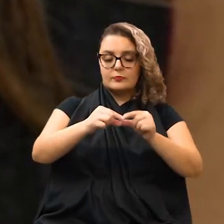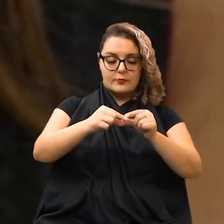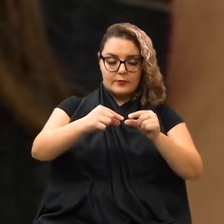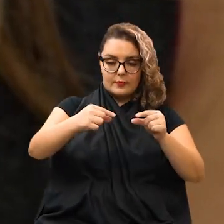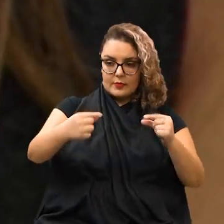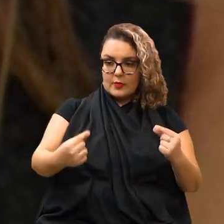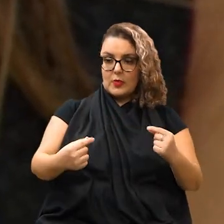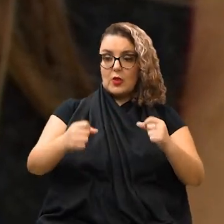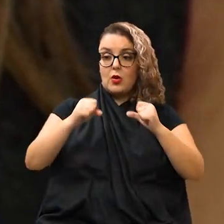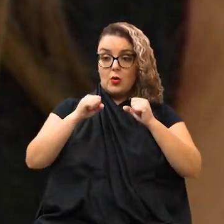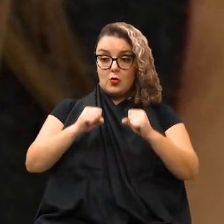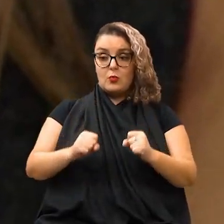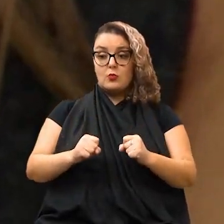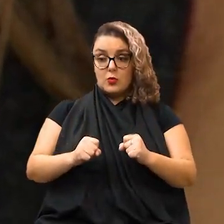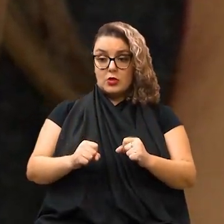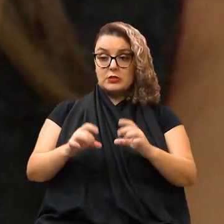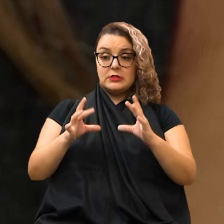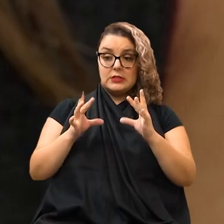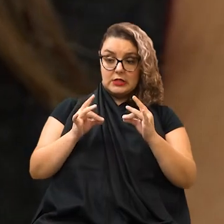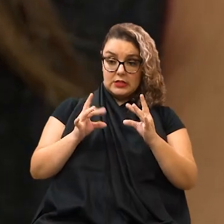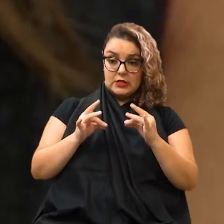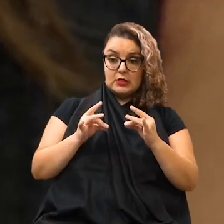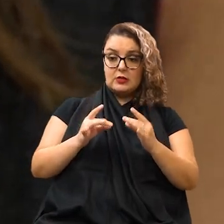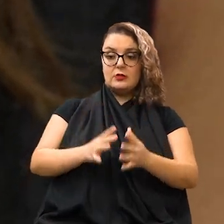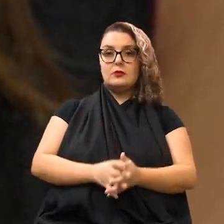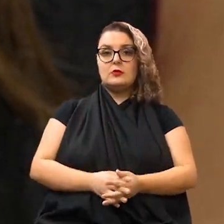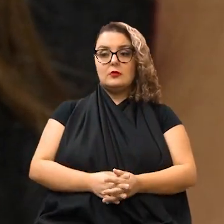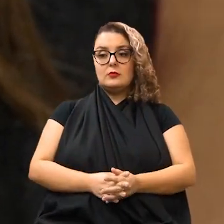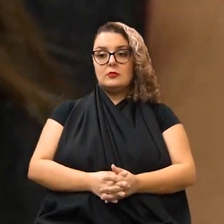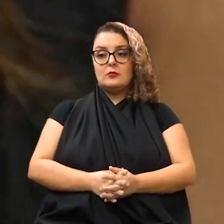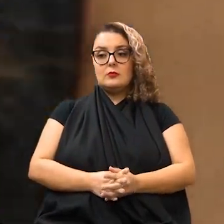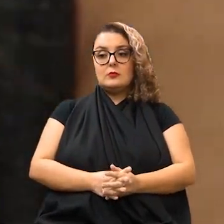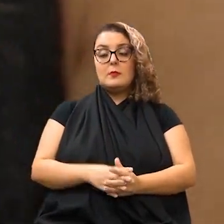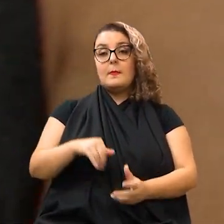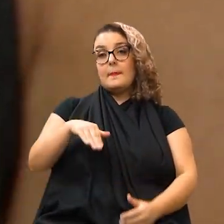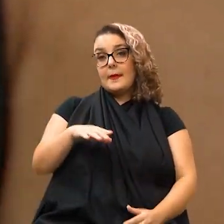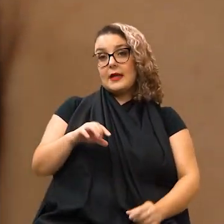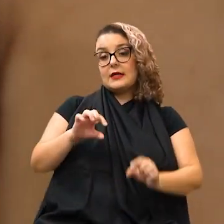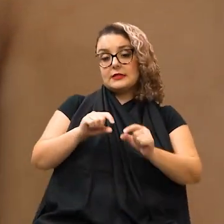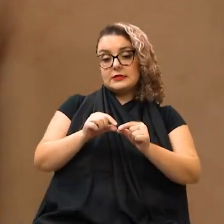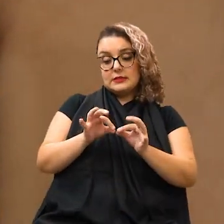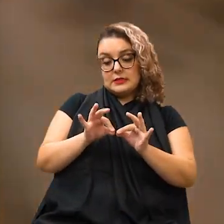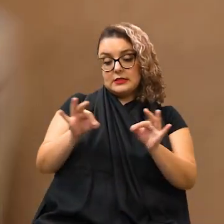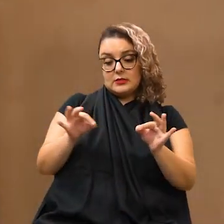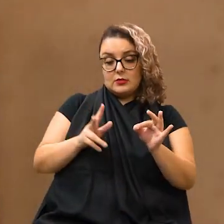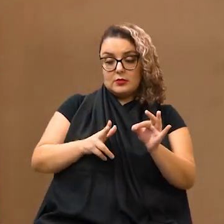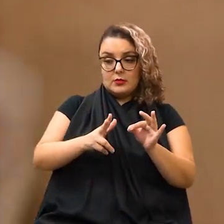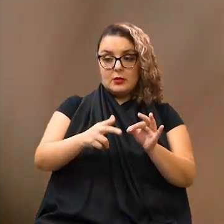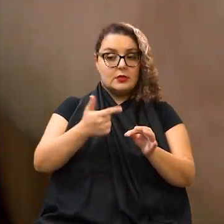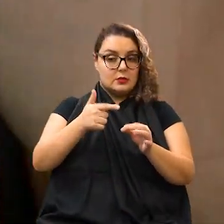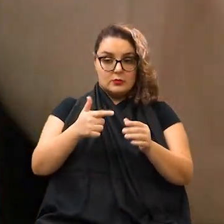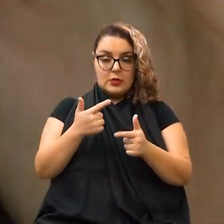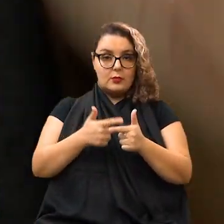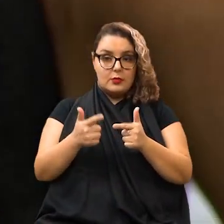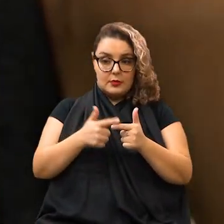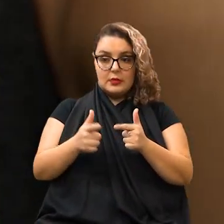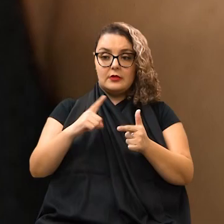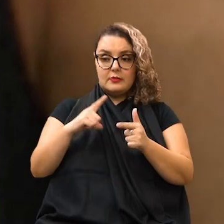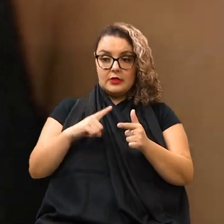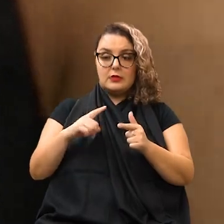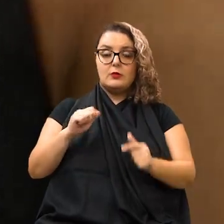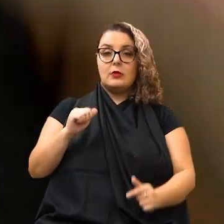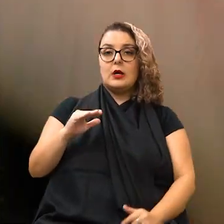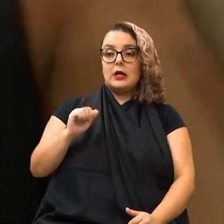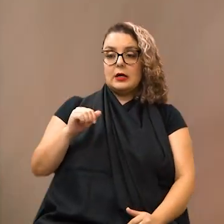de cola. Pode ser que essa faixinha de cola seja mais larga do que o papel que eu escolhi, que eu cortei, mas não tem problema porque vai ter